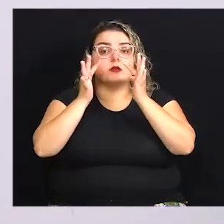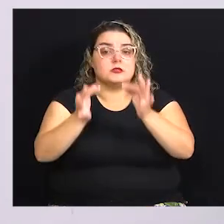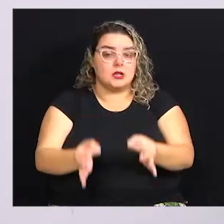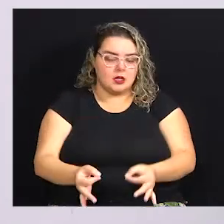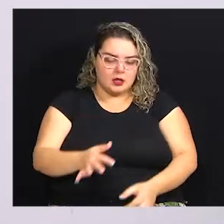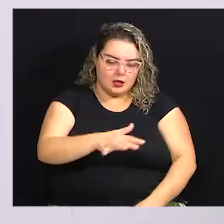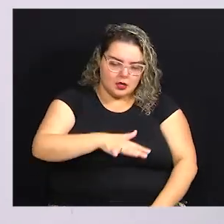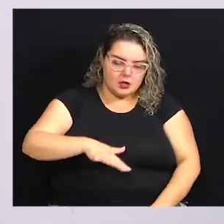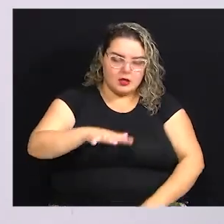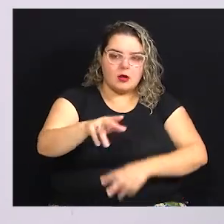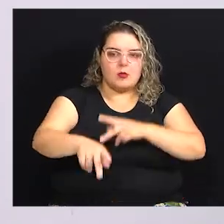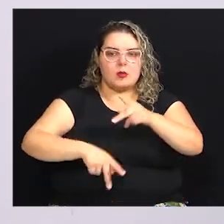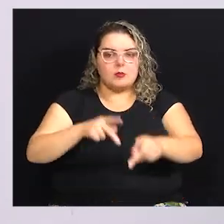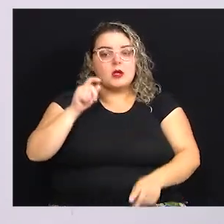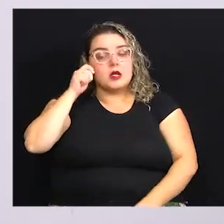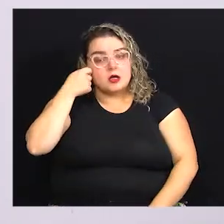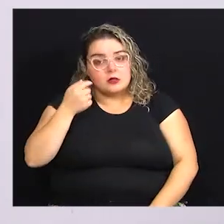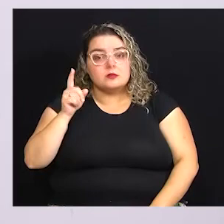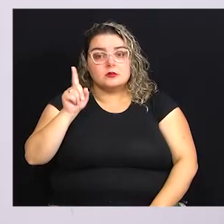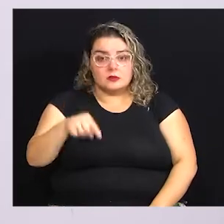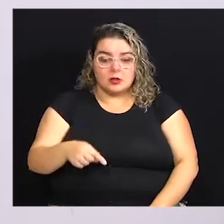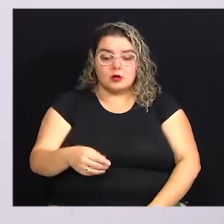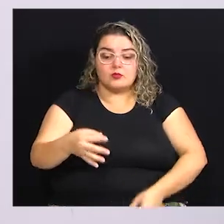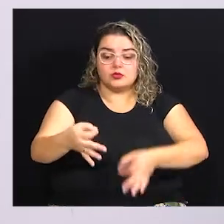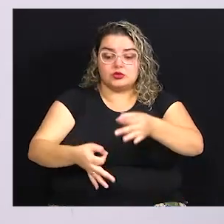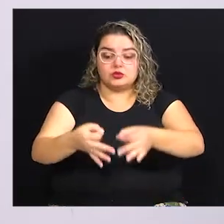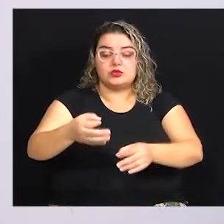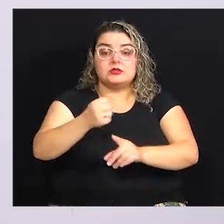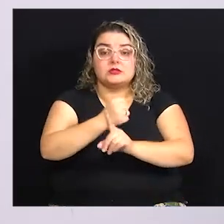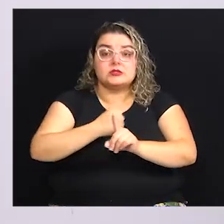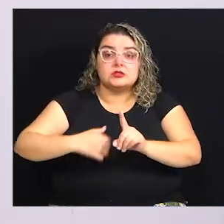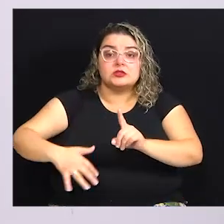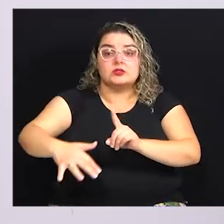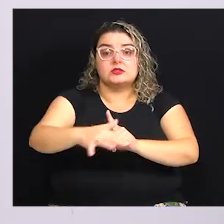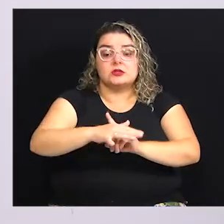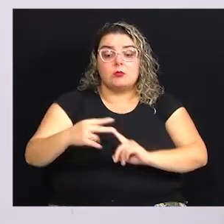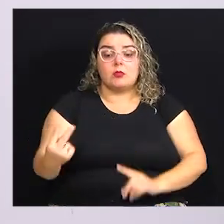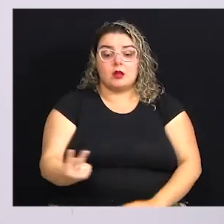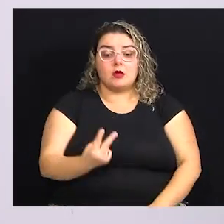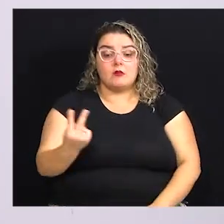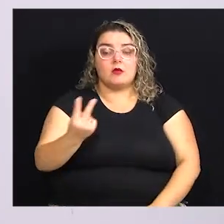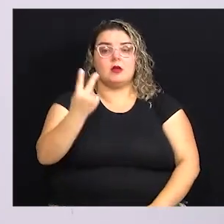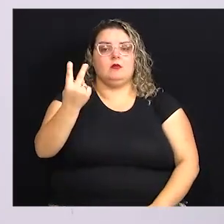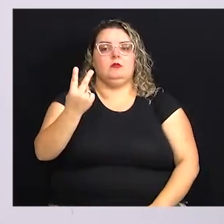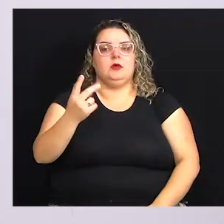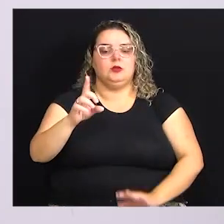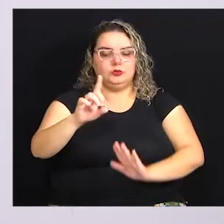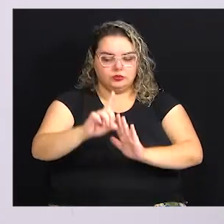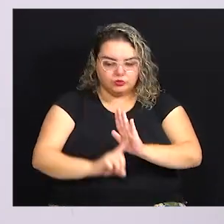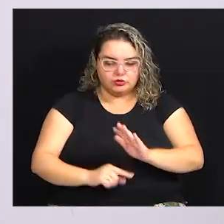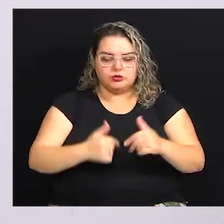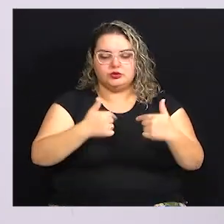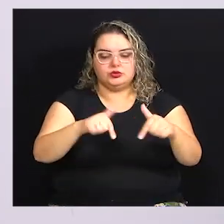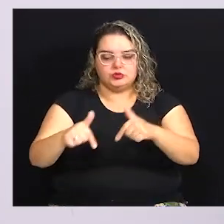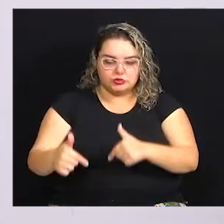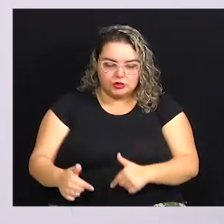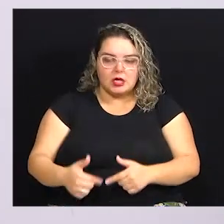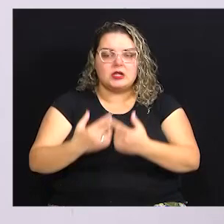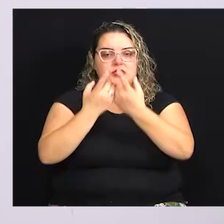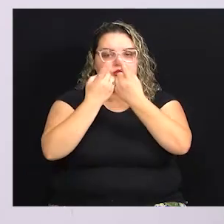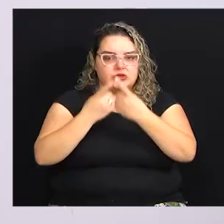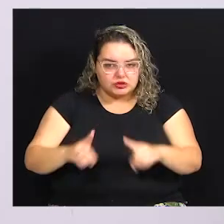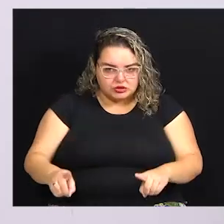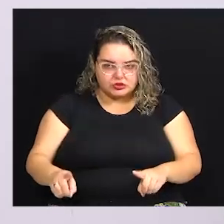mais atento à situação da população negra. Isso passa por justiça social, pela valorização, pelo direito